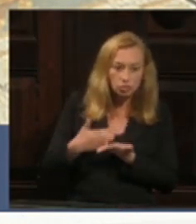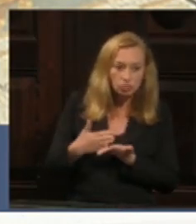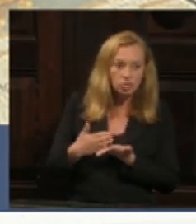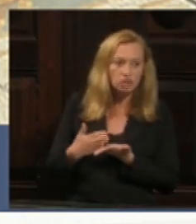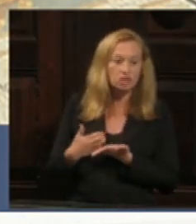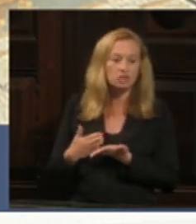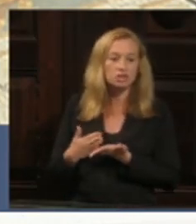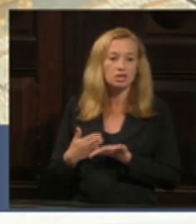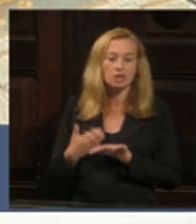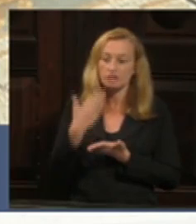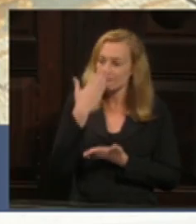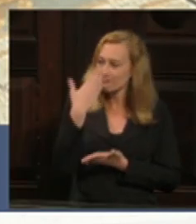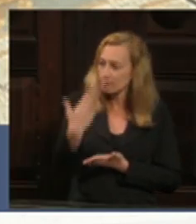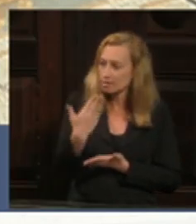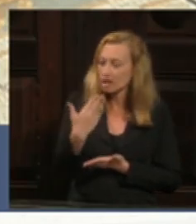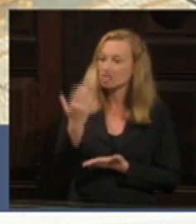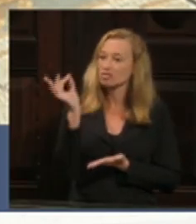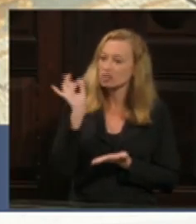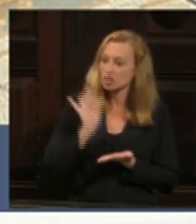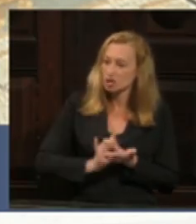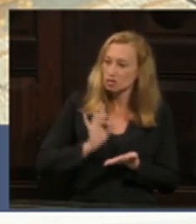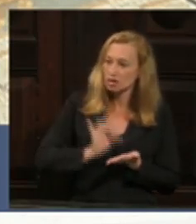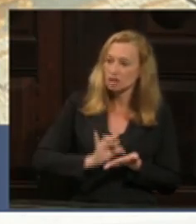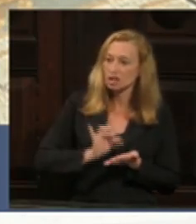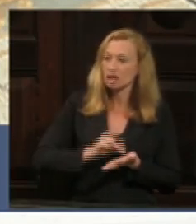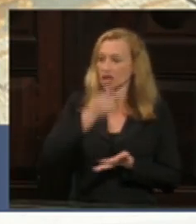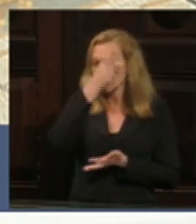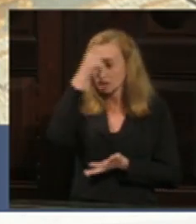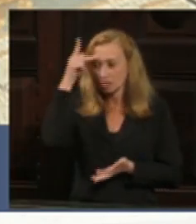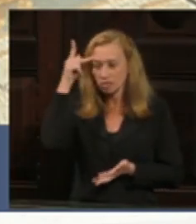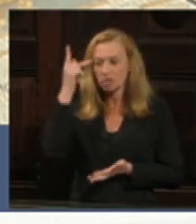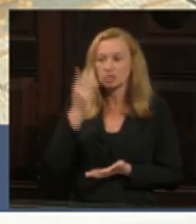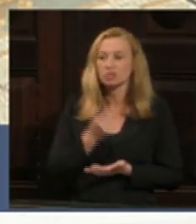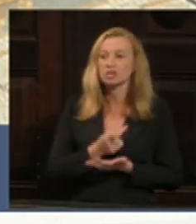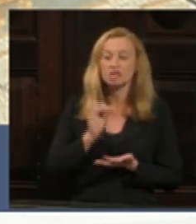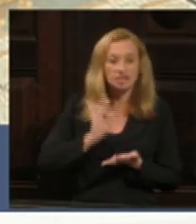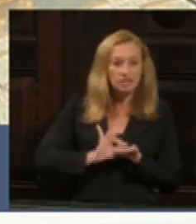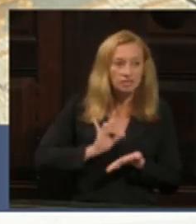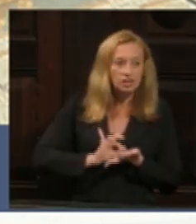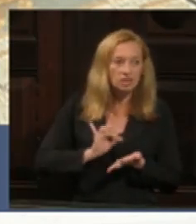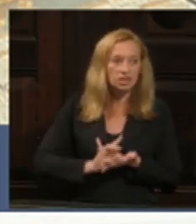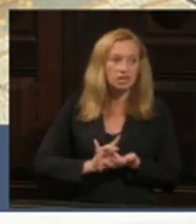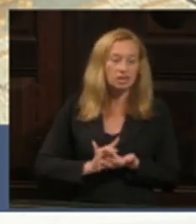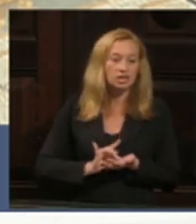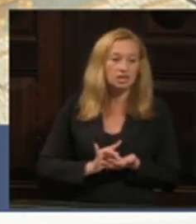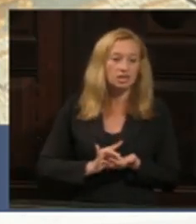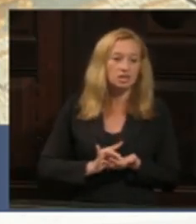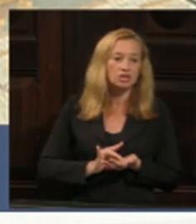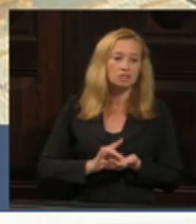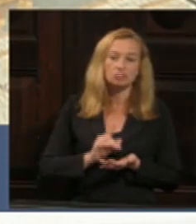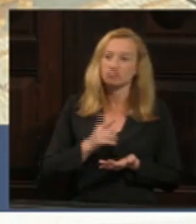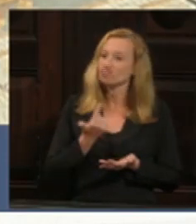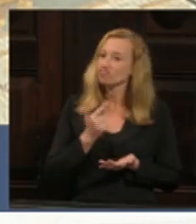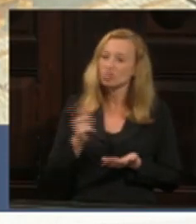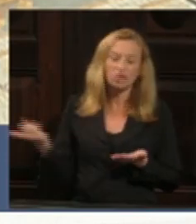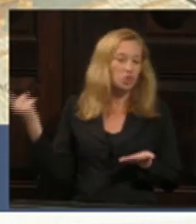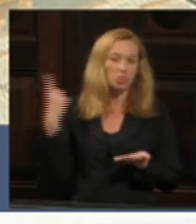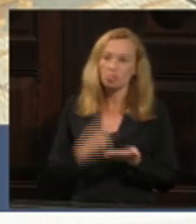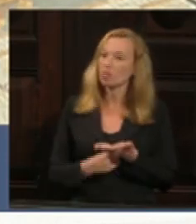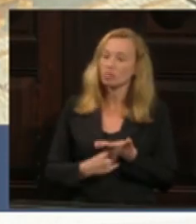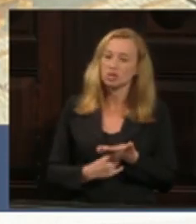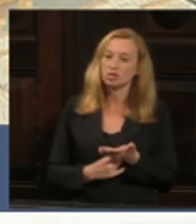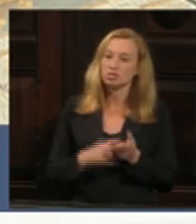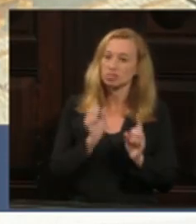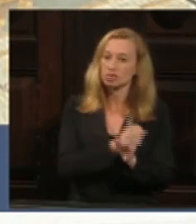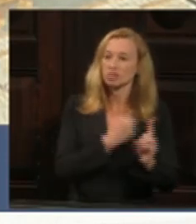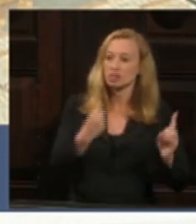a enfrentar de verdade essas pessoas que, na verdade, não tem compromisso com a população do Estado do Rio de